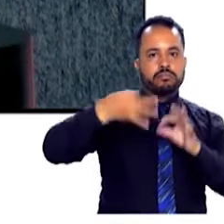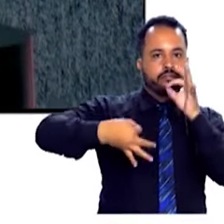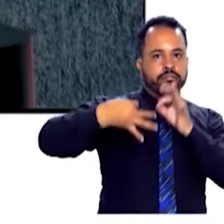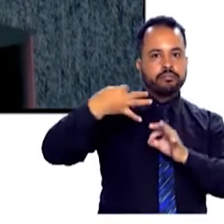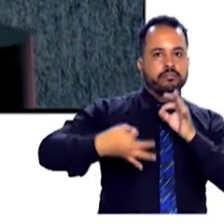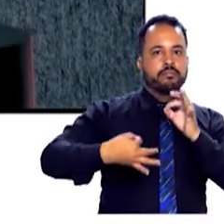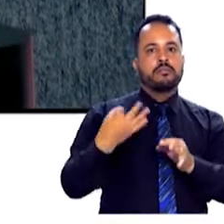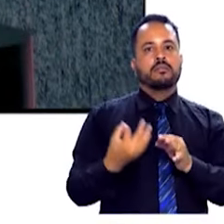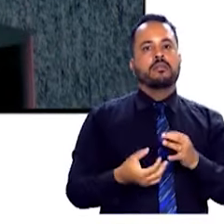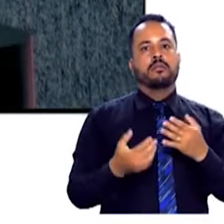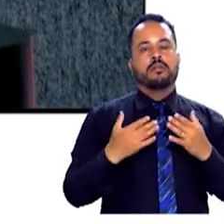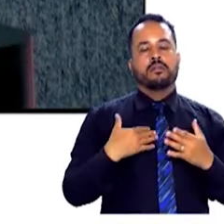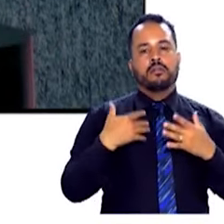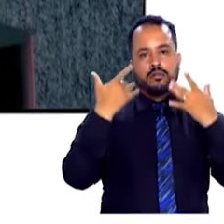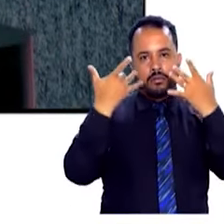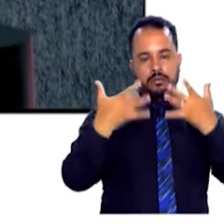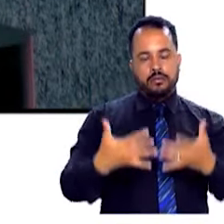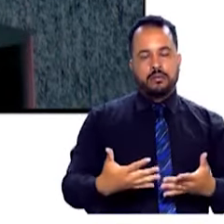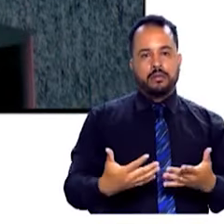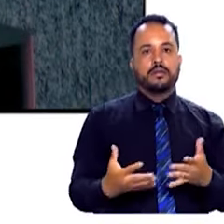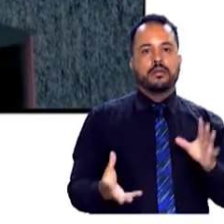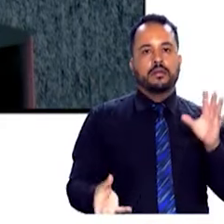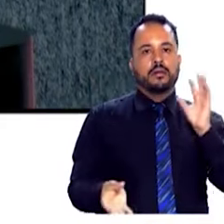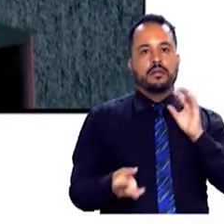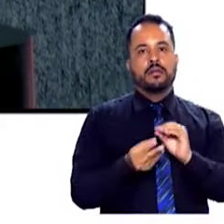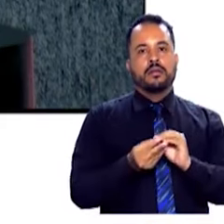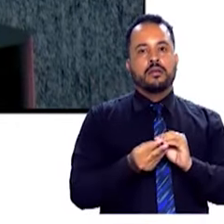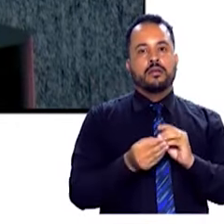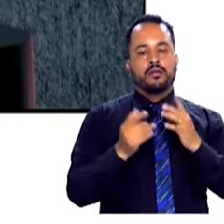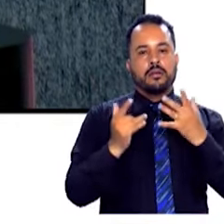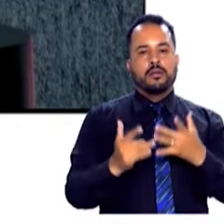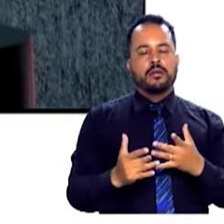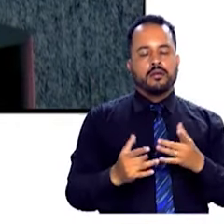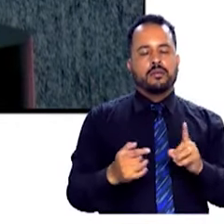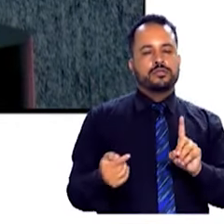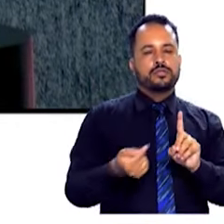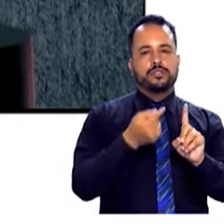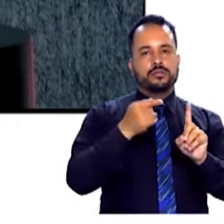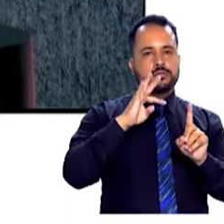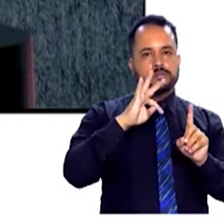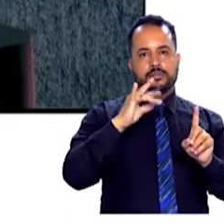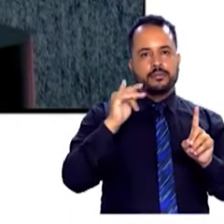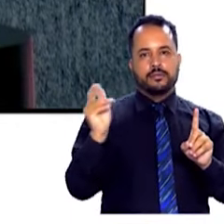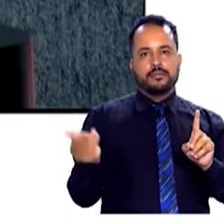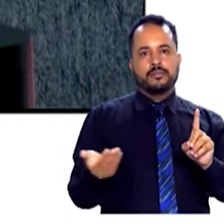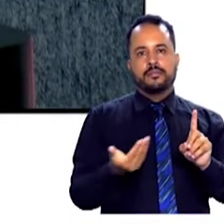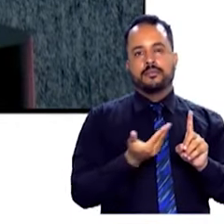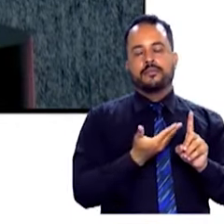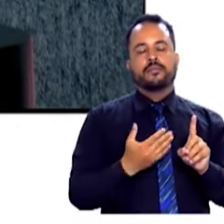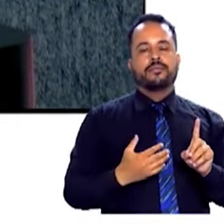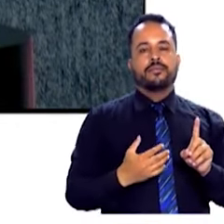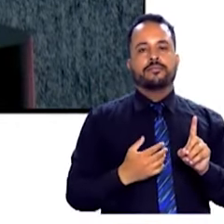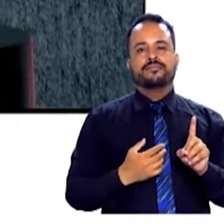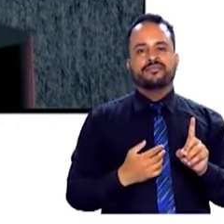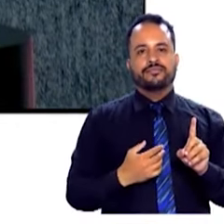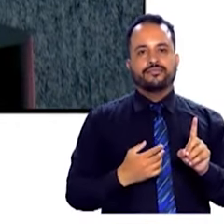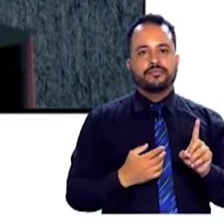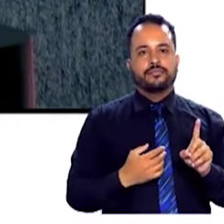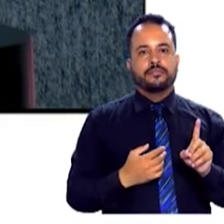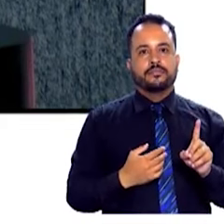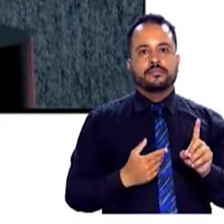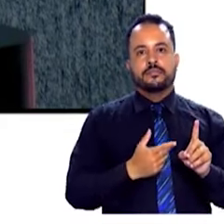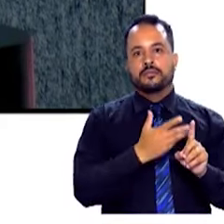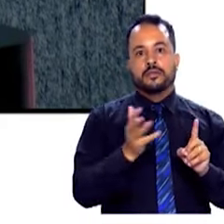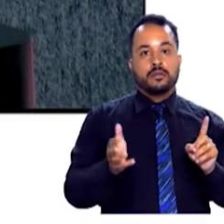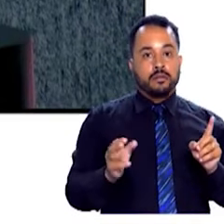aqui já que eu comecei com Mr pickwick papers do dickens eu gostaria de